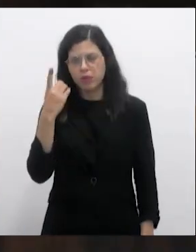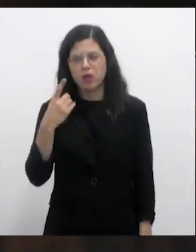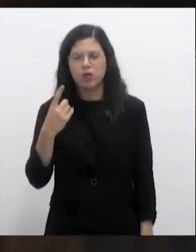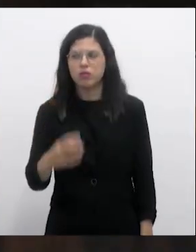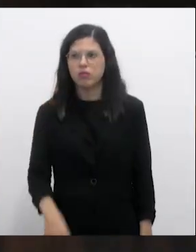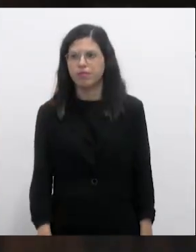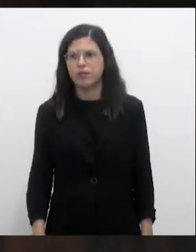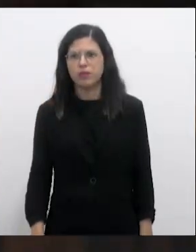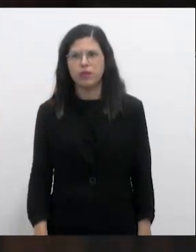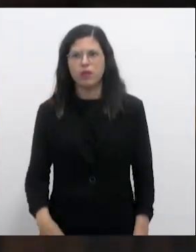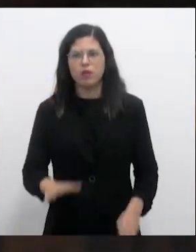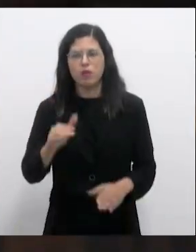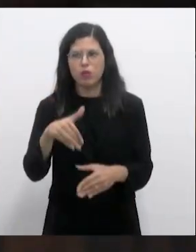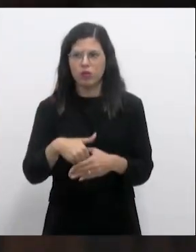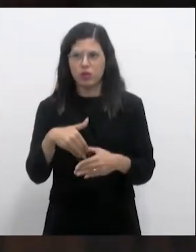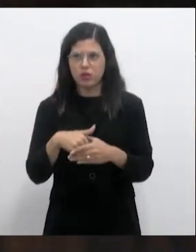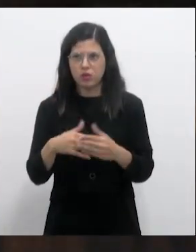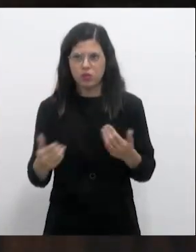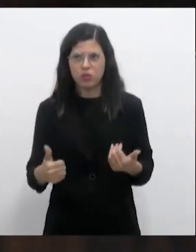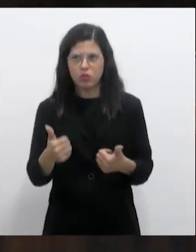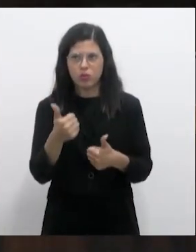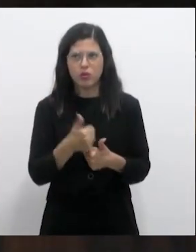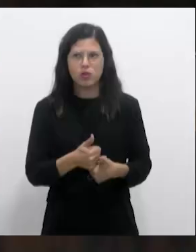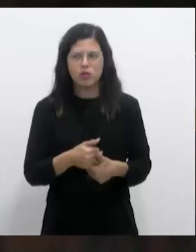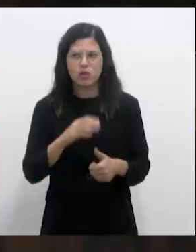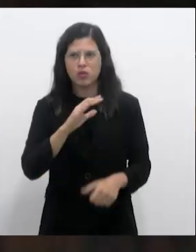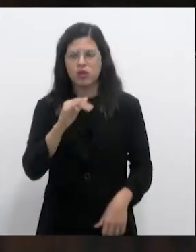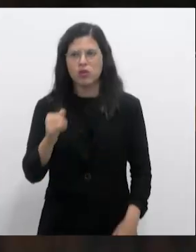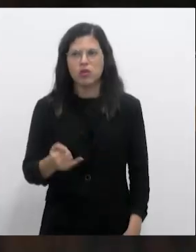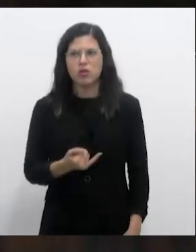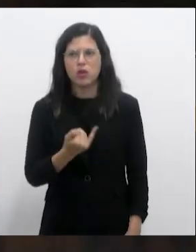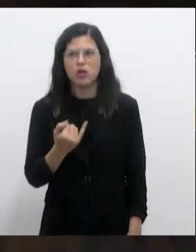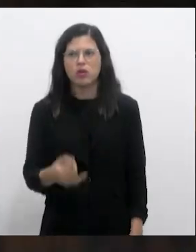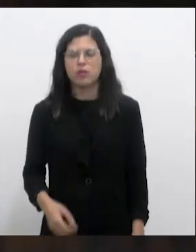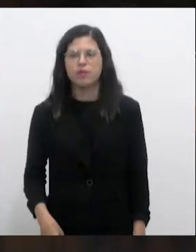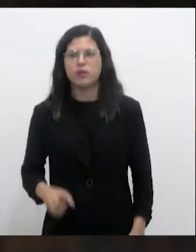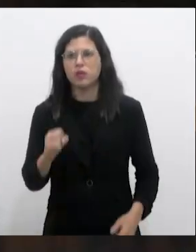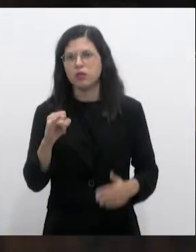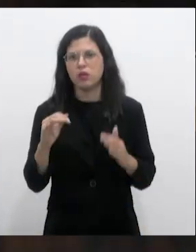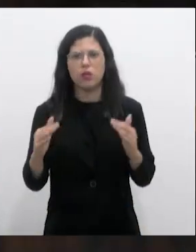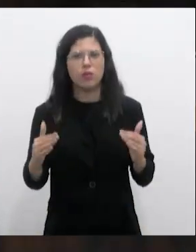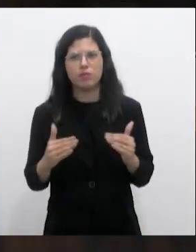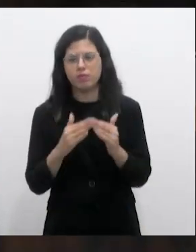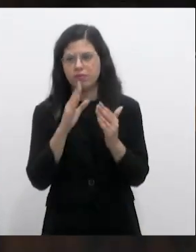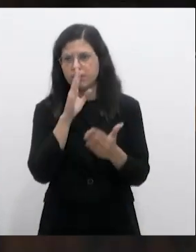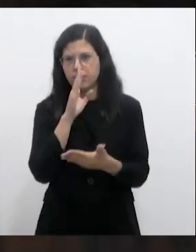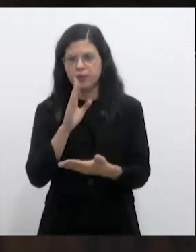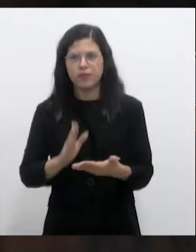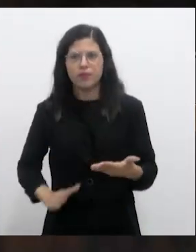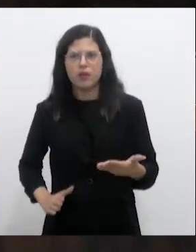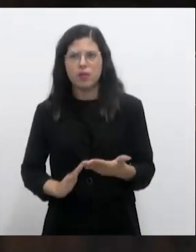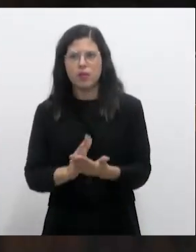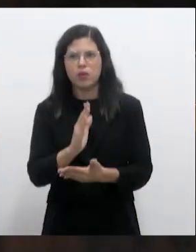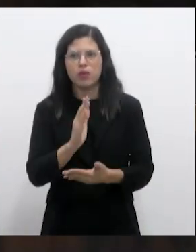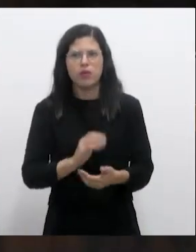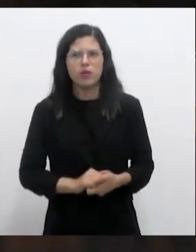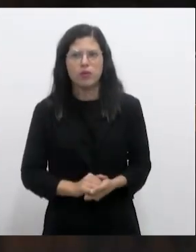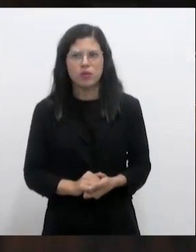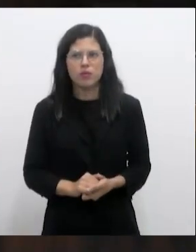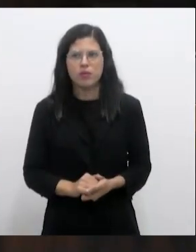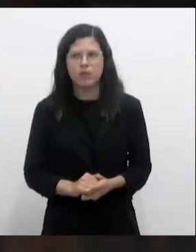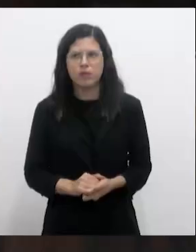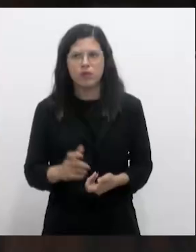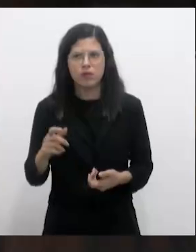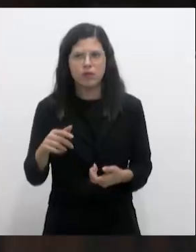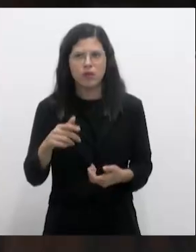Em votação, o substitutivo da CCJ. Os senhores que aprovam, aprovado. Vai